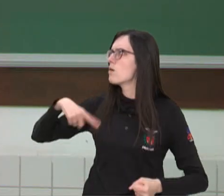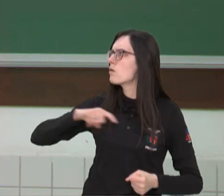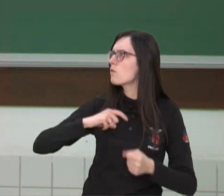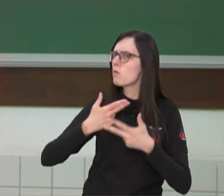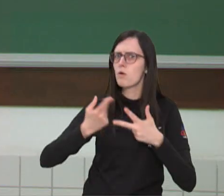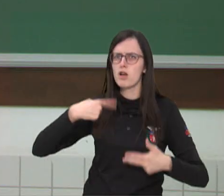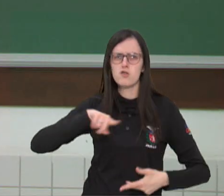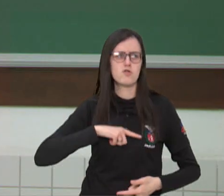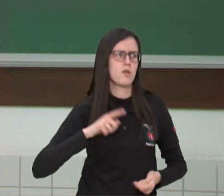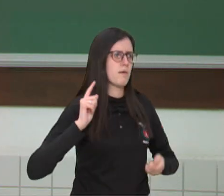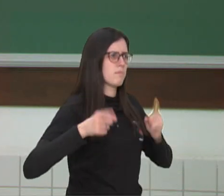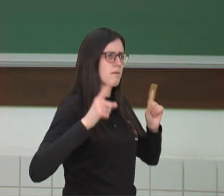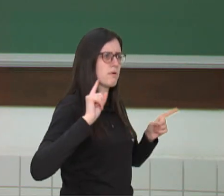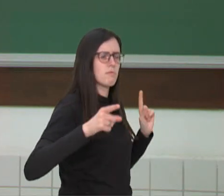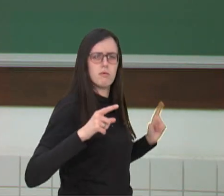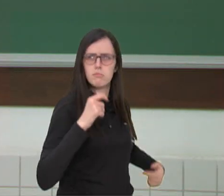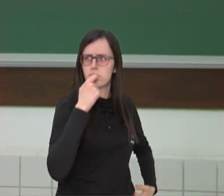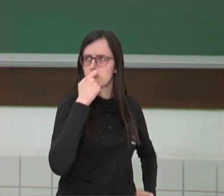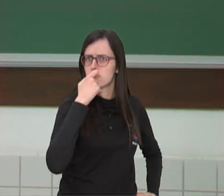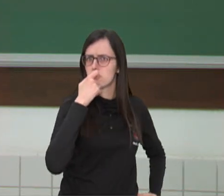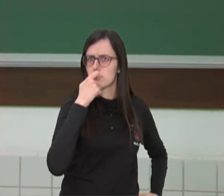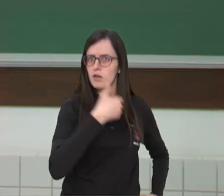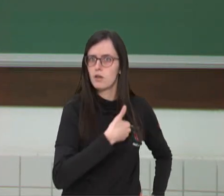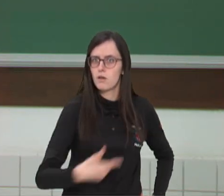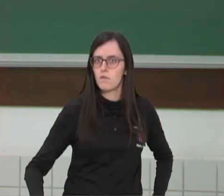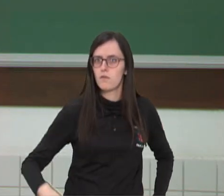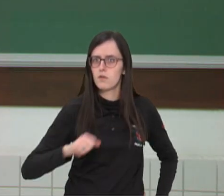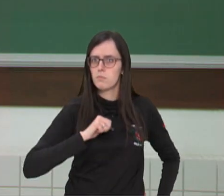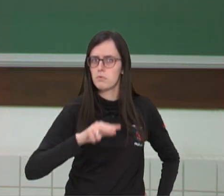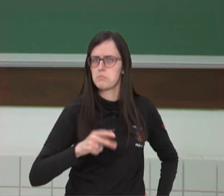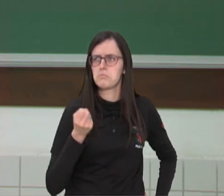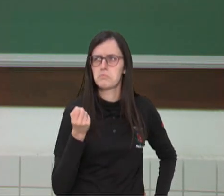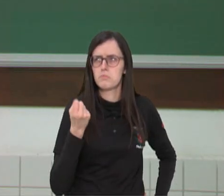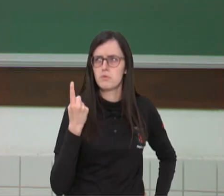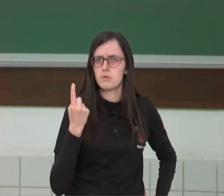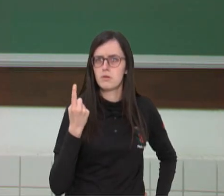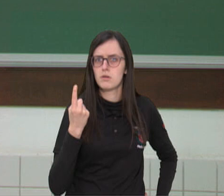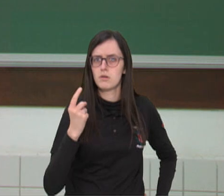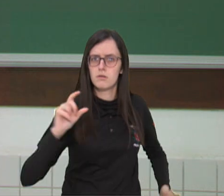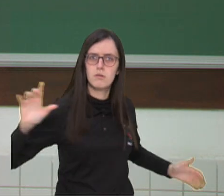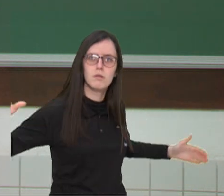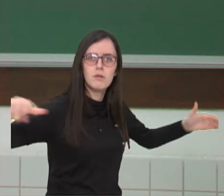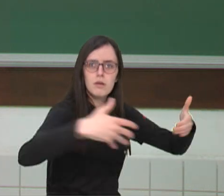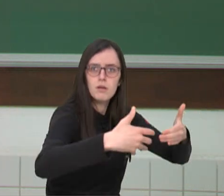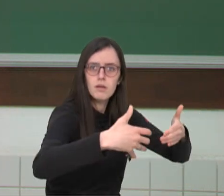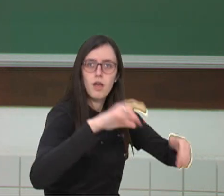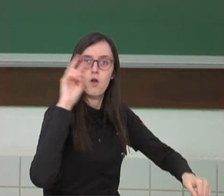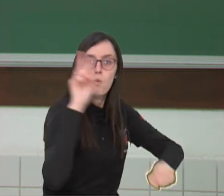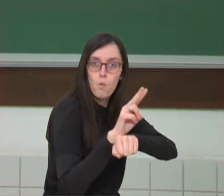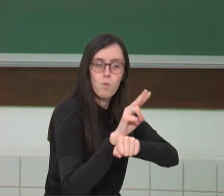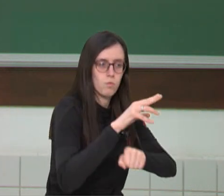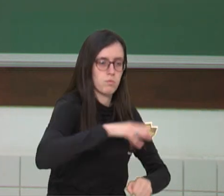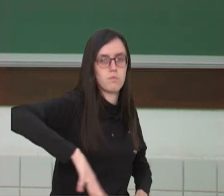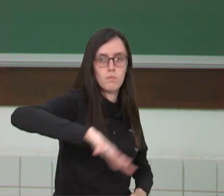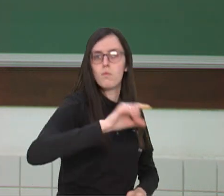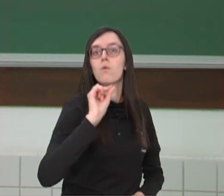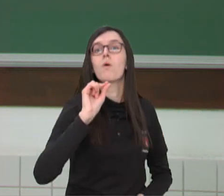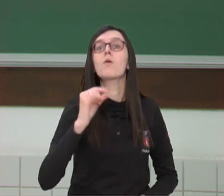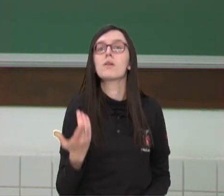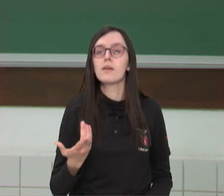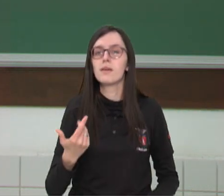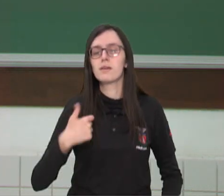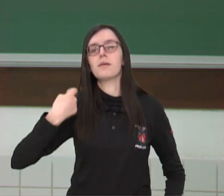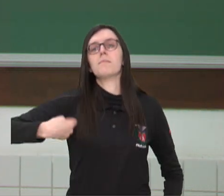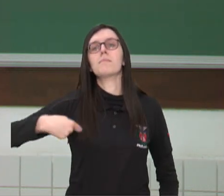estamos dominando. O governo português entende assim. Então, para resguardar, para manter esse território conosco,